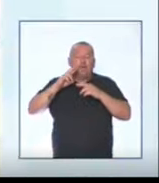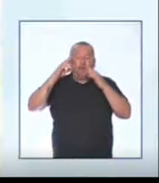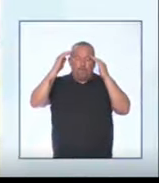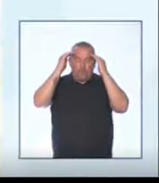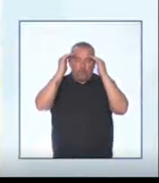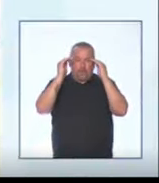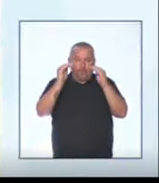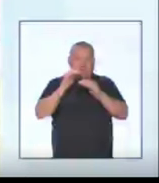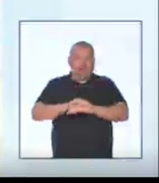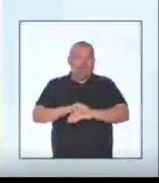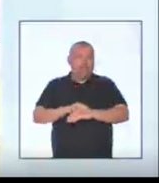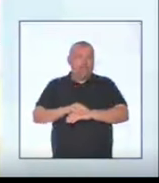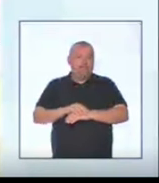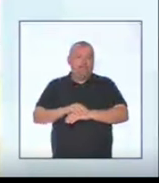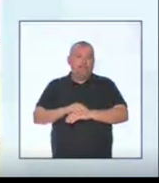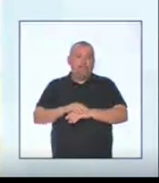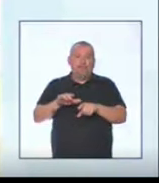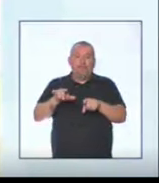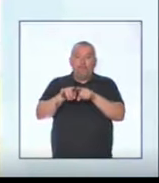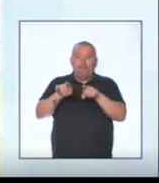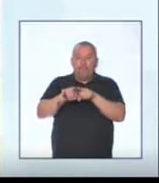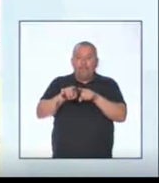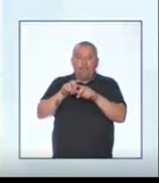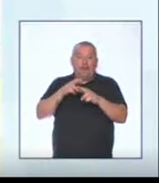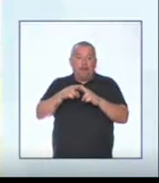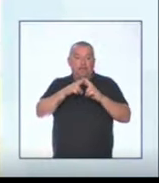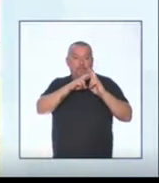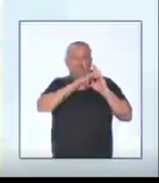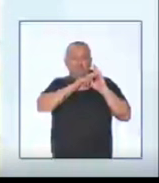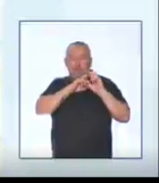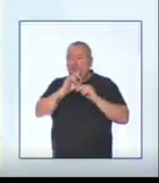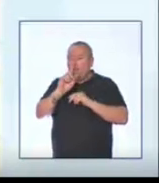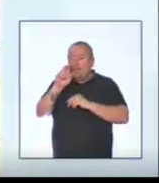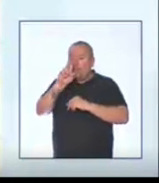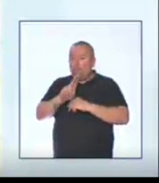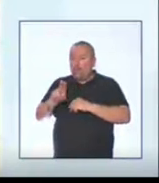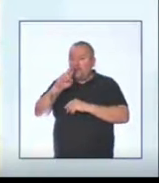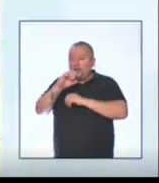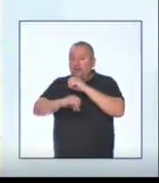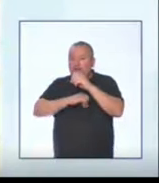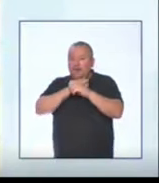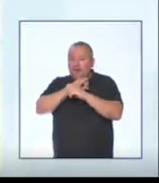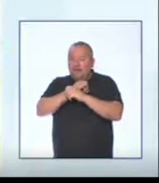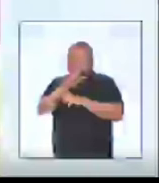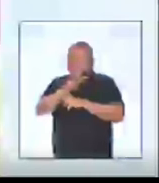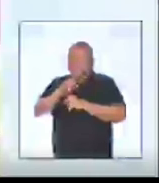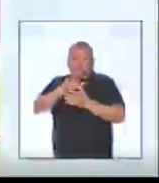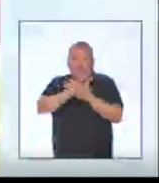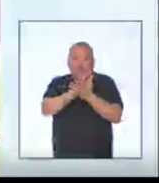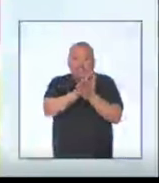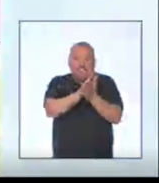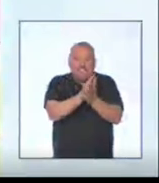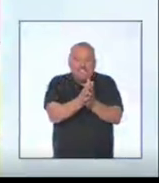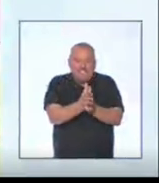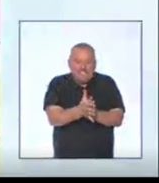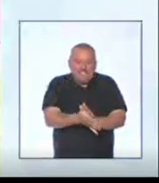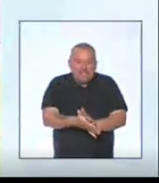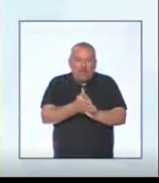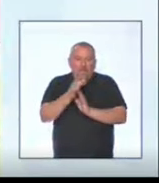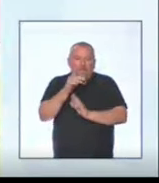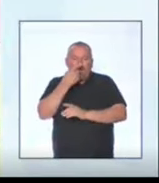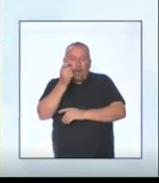responsabilidade? E aí, uma última frase. Não utilize a internet como forma de humilhar ou